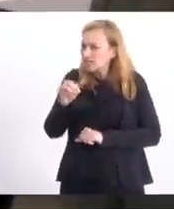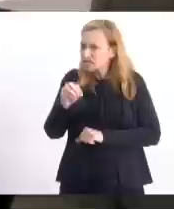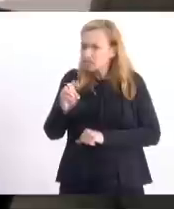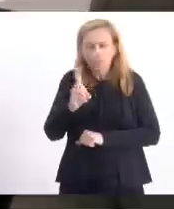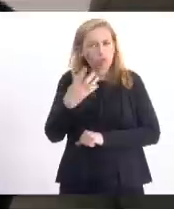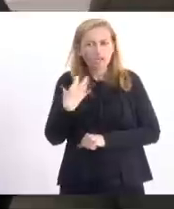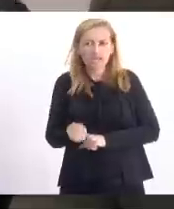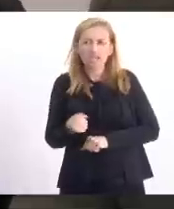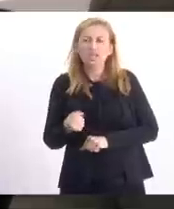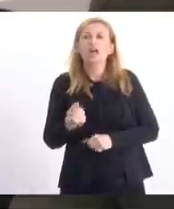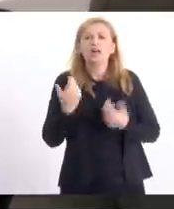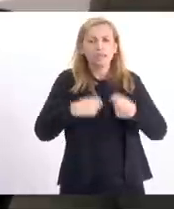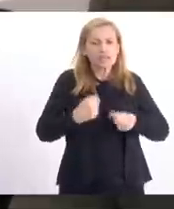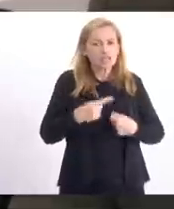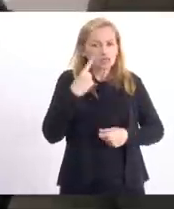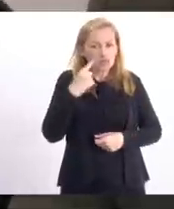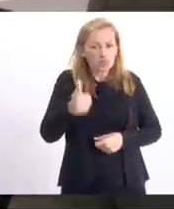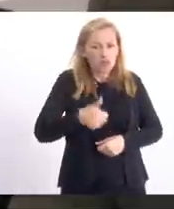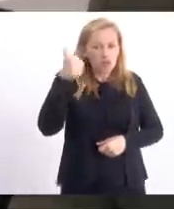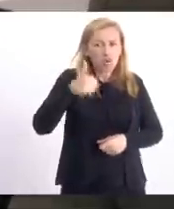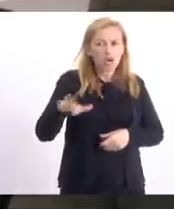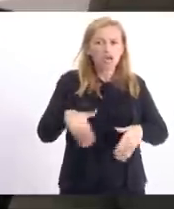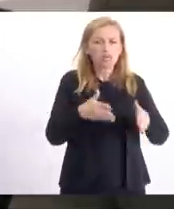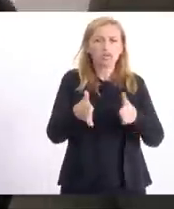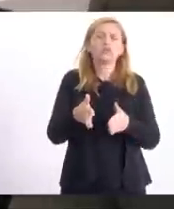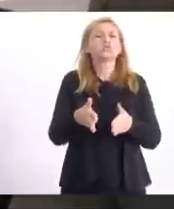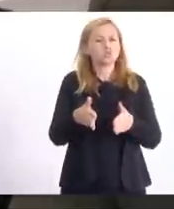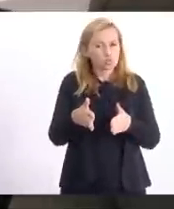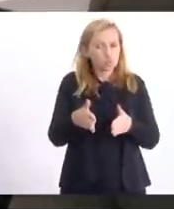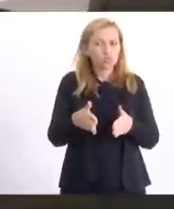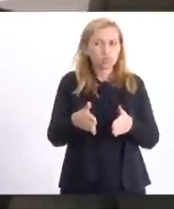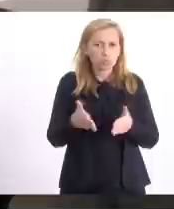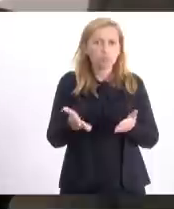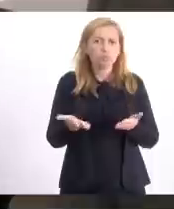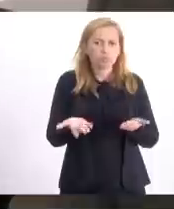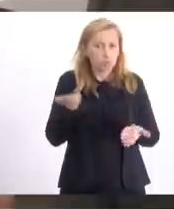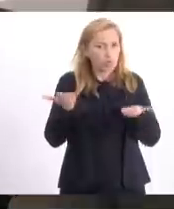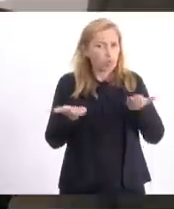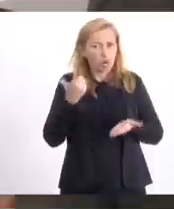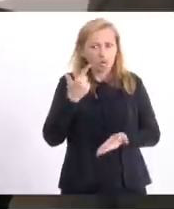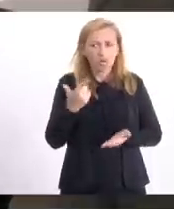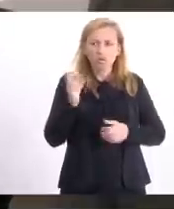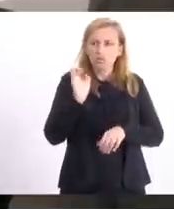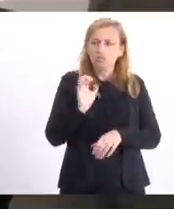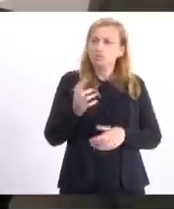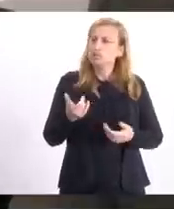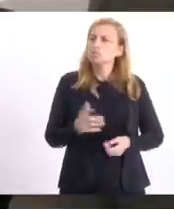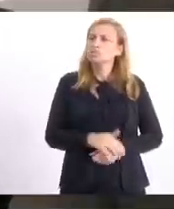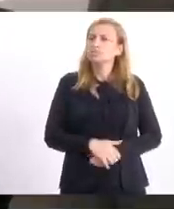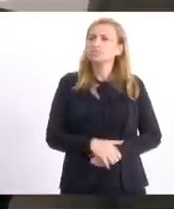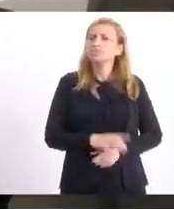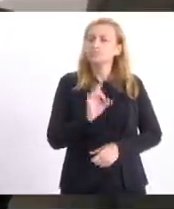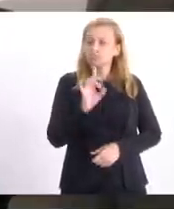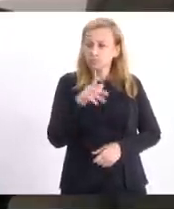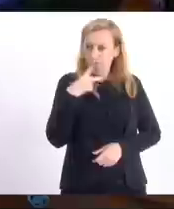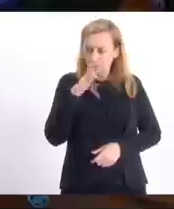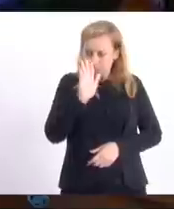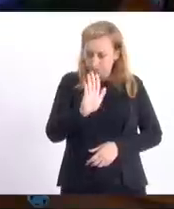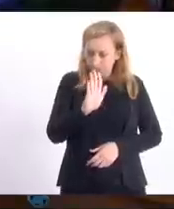não aceita. Então, é preciso encontrar, se não for um caminho do meio, um caminho de equilíbrio, mas do jeito que está, não dá para passar. Deixa eu só ponderar uma